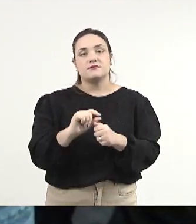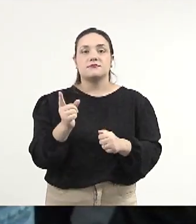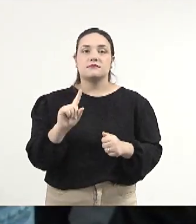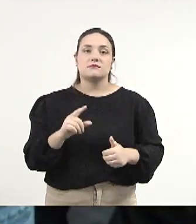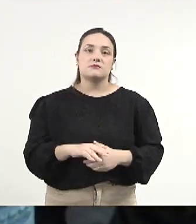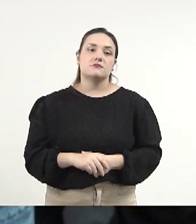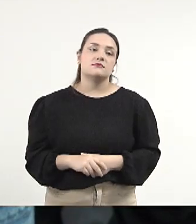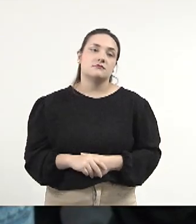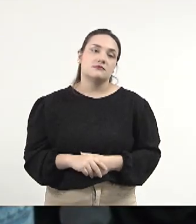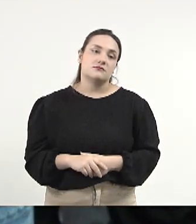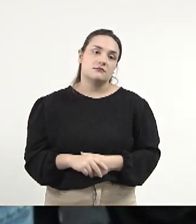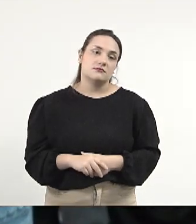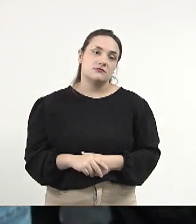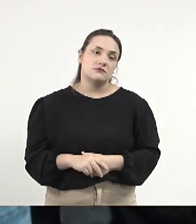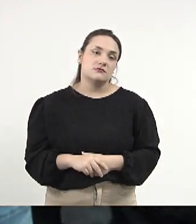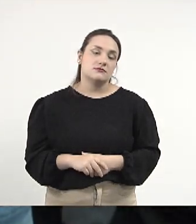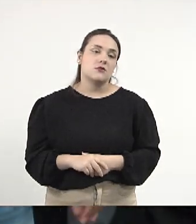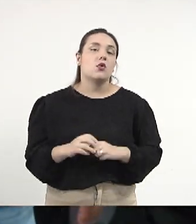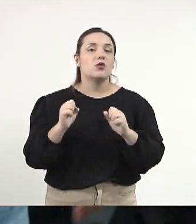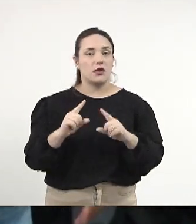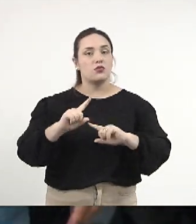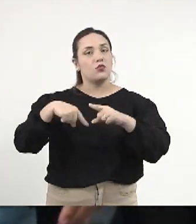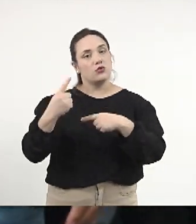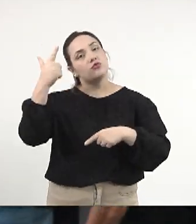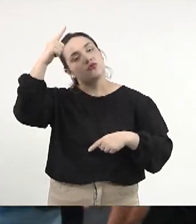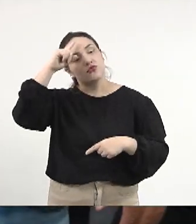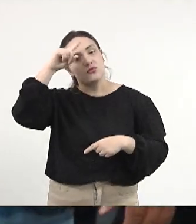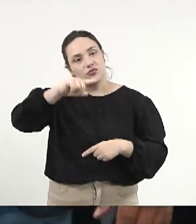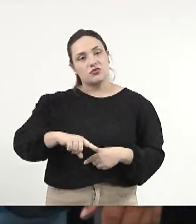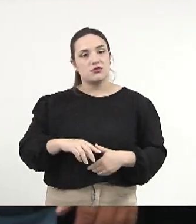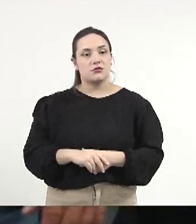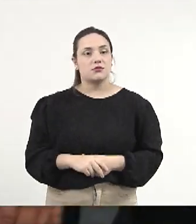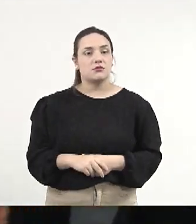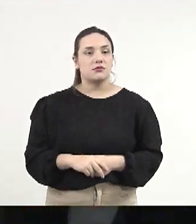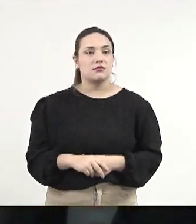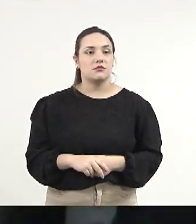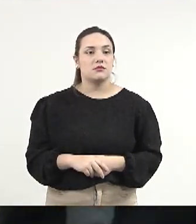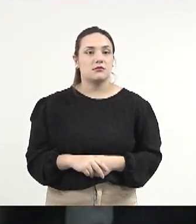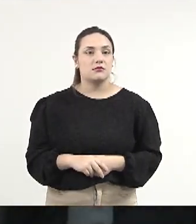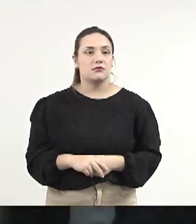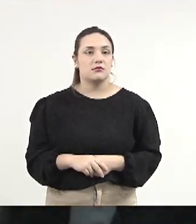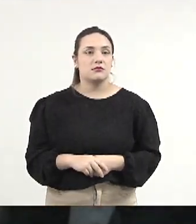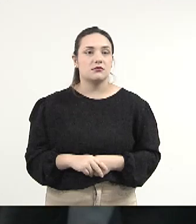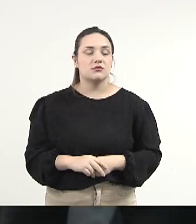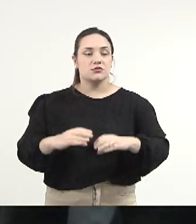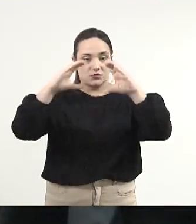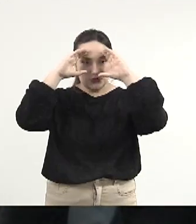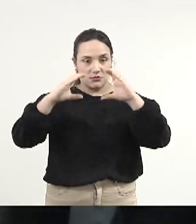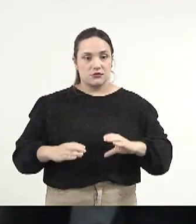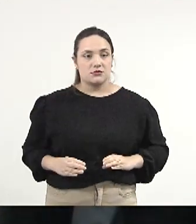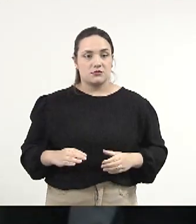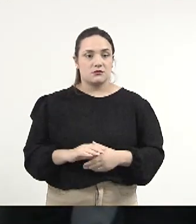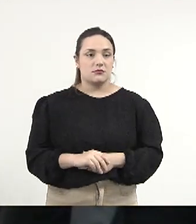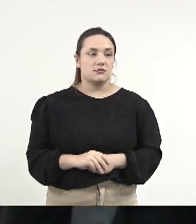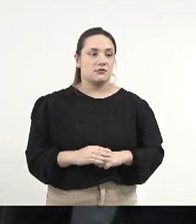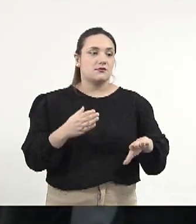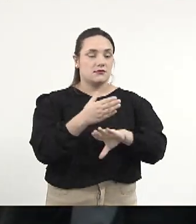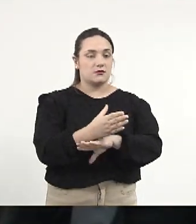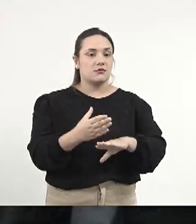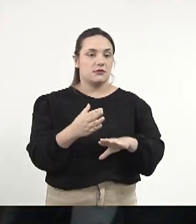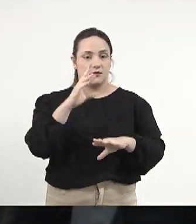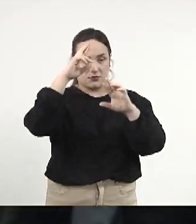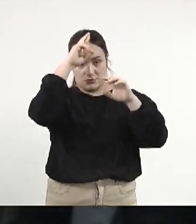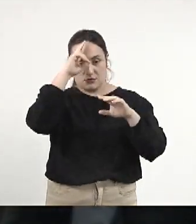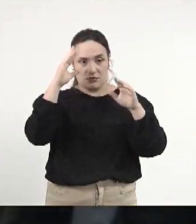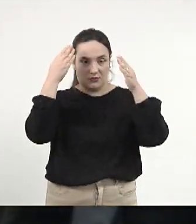andar. Estranheza que no dia seguinte, esse cidadão estava lá no comitê da candidata adversária.